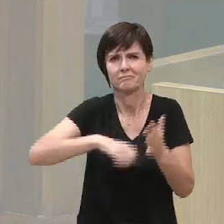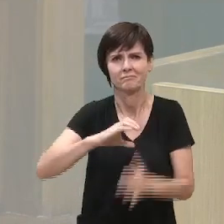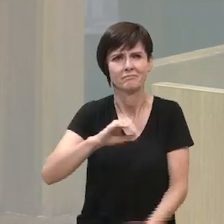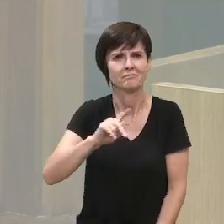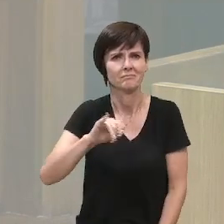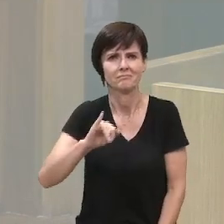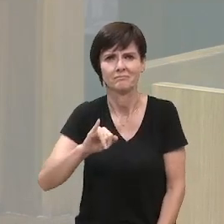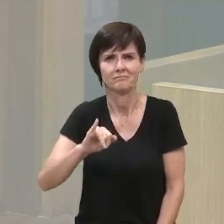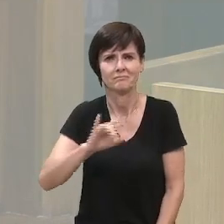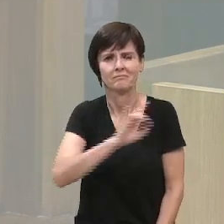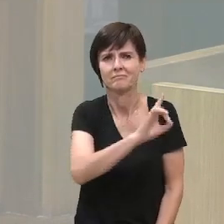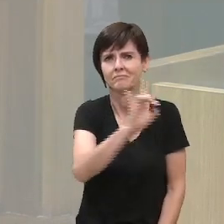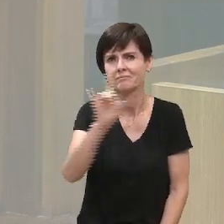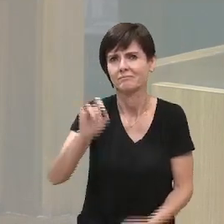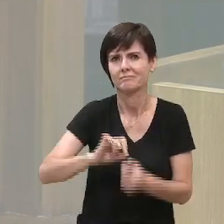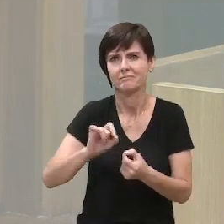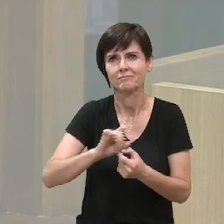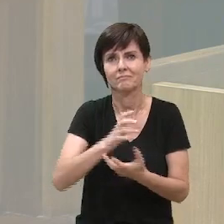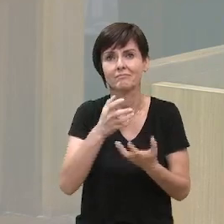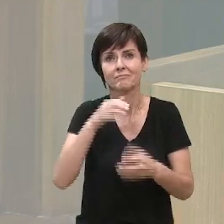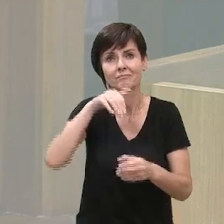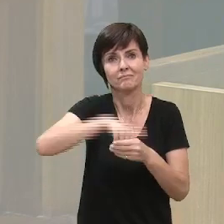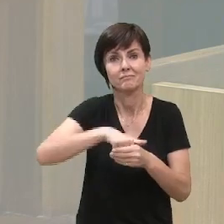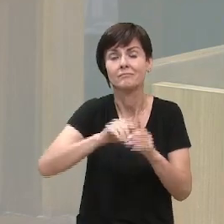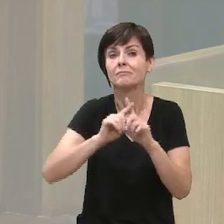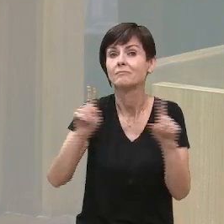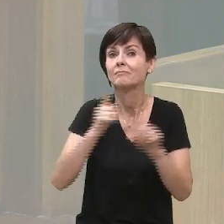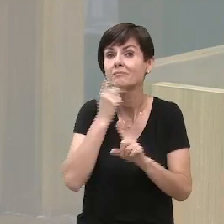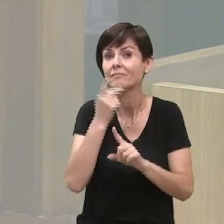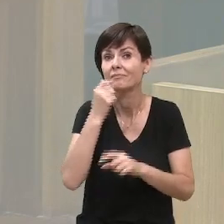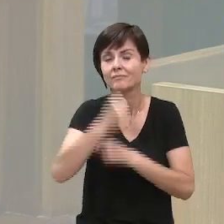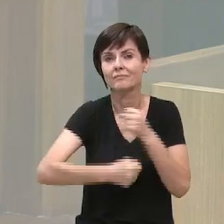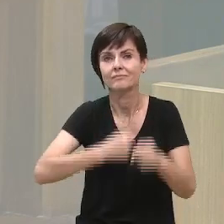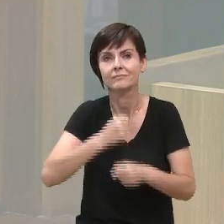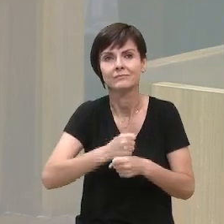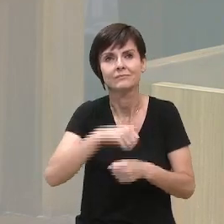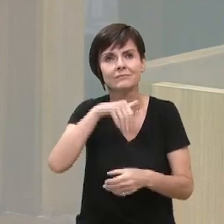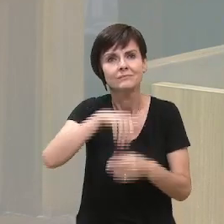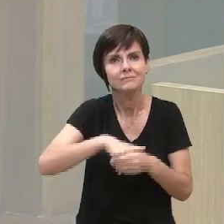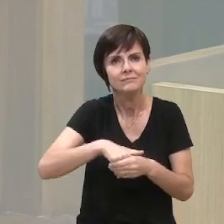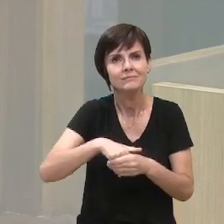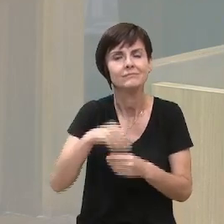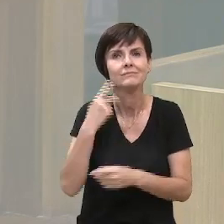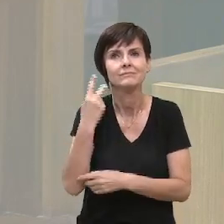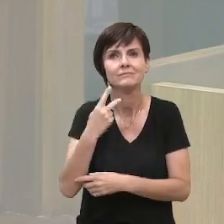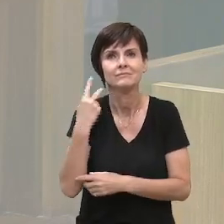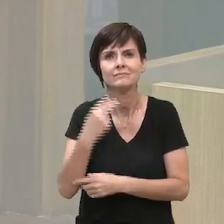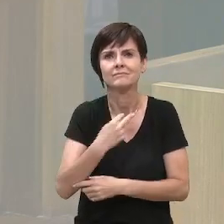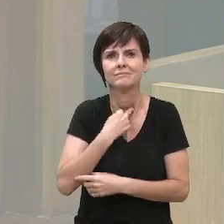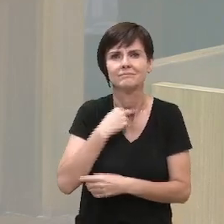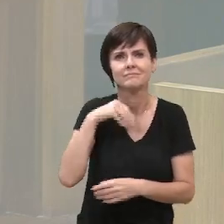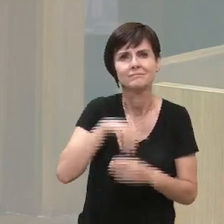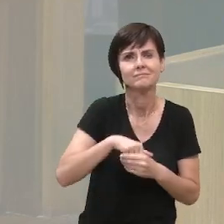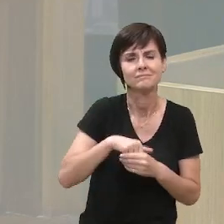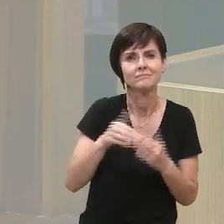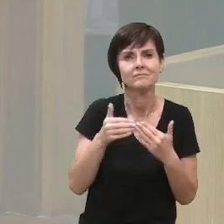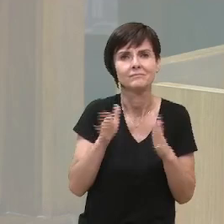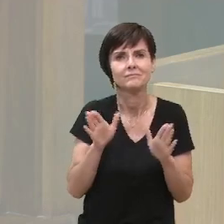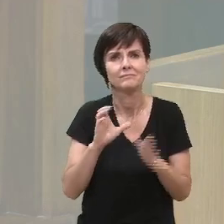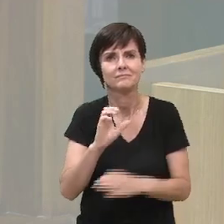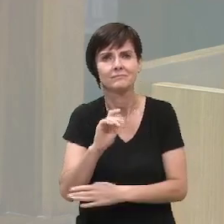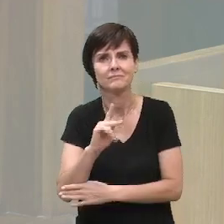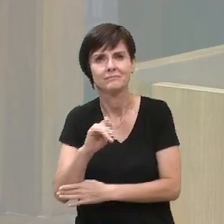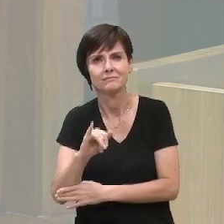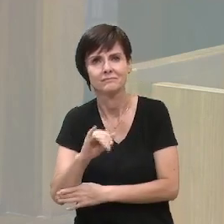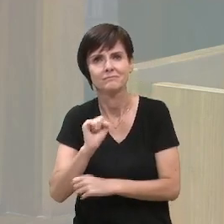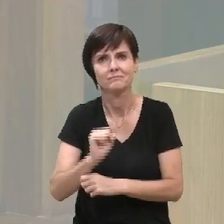assinar a CPI, cada um faz o que quiser do seu voto. Só que dizer que em ano eleitoral os vereadores ou podem ou não podem abrir uma CPI, podem ou não podem